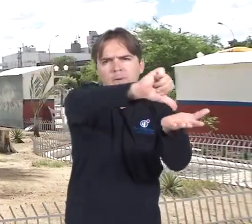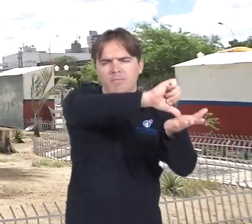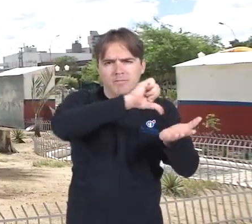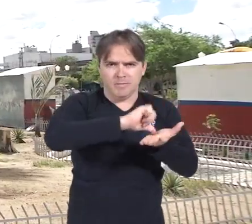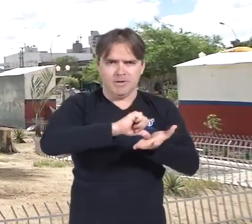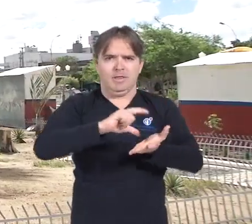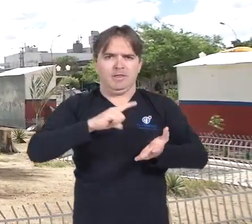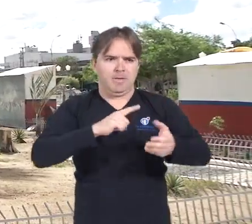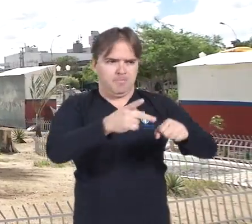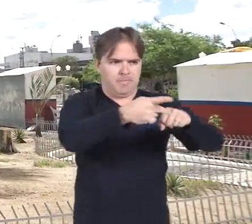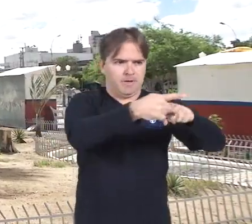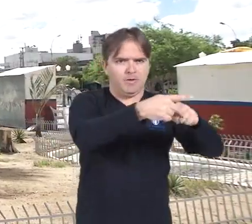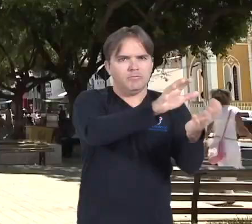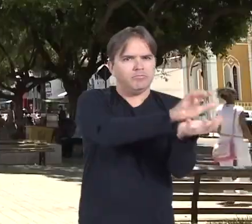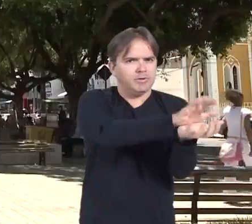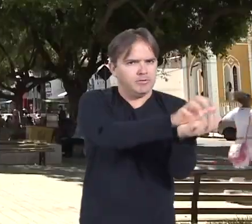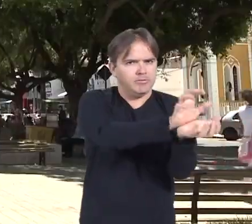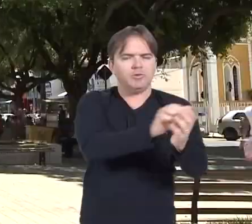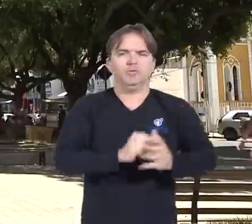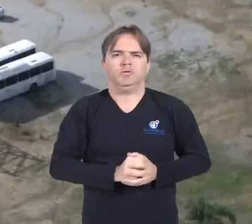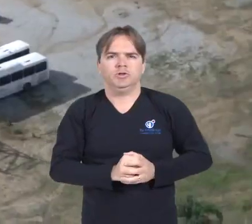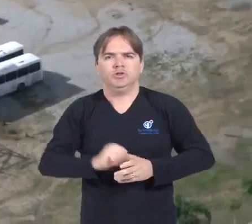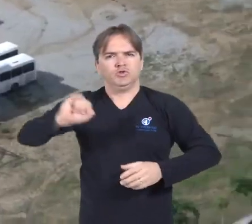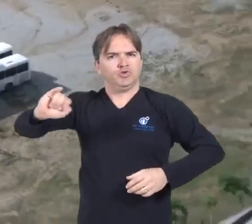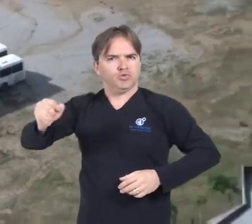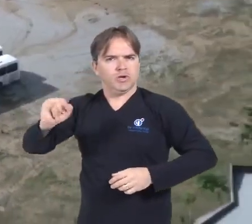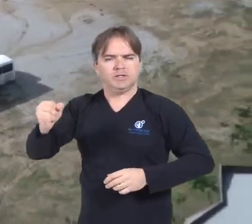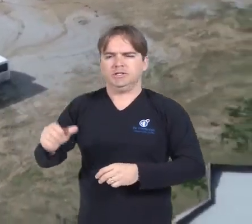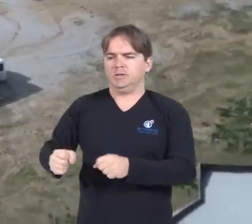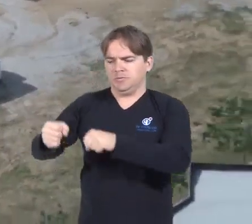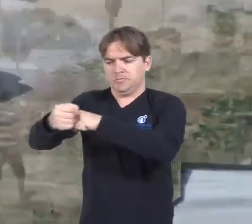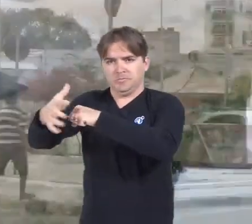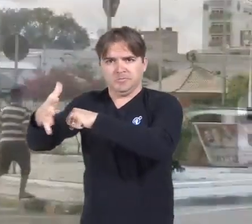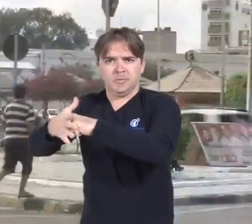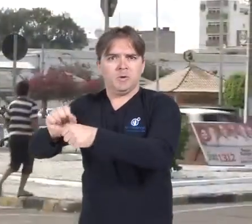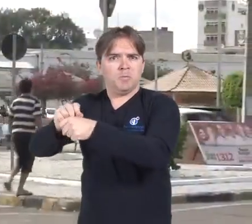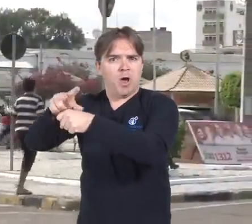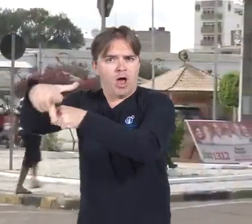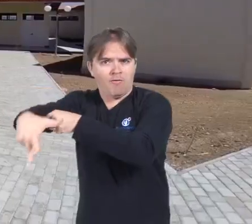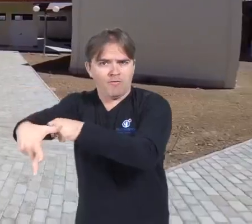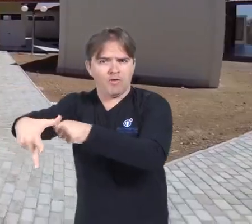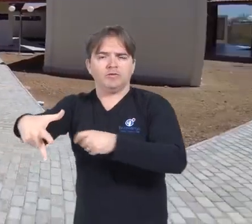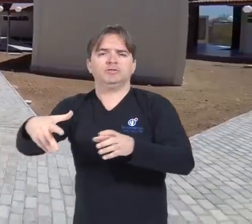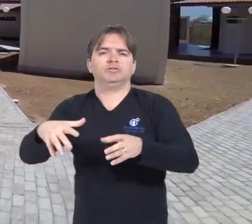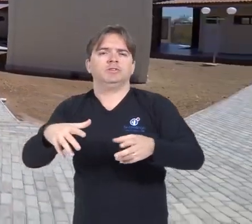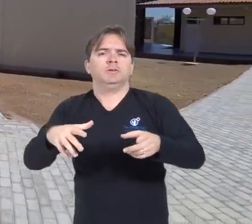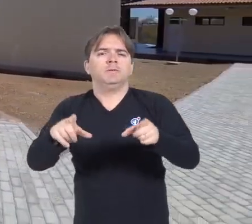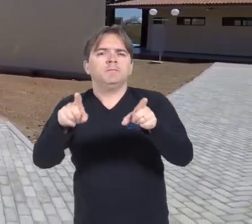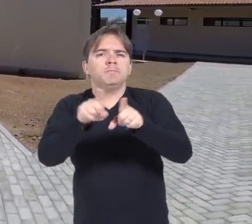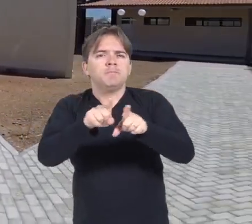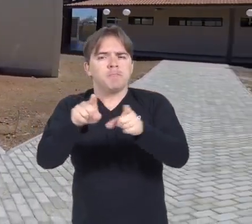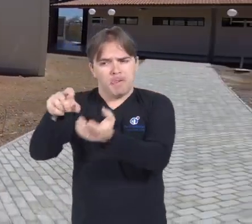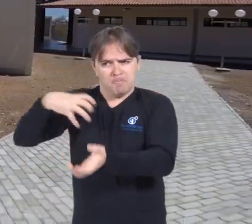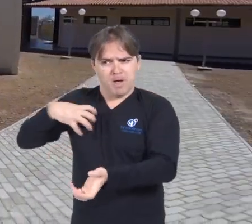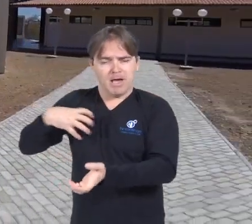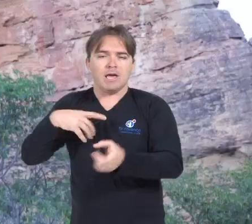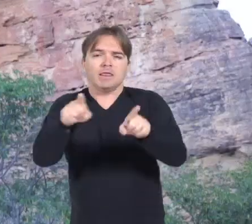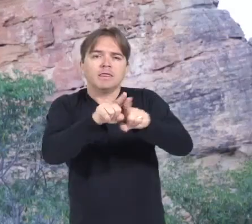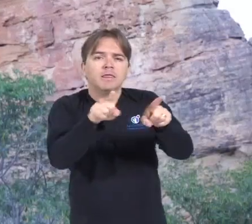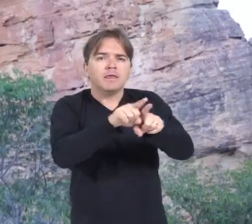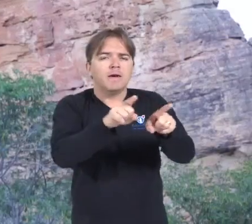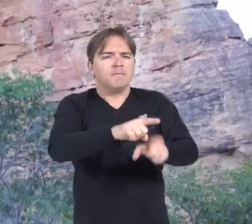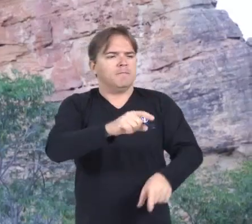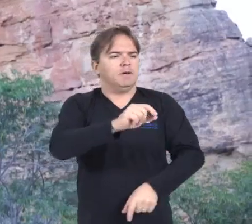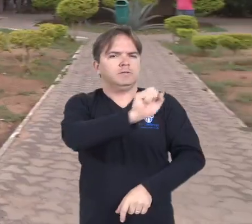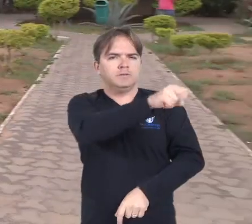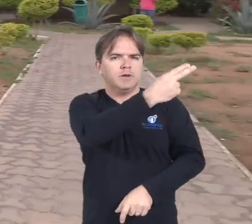nas cidades de Petrolina, em Pernambuco, Juazeiro, Senhor do Bonfim e Paulo Afonso, na Bahia, e em São Raimundo Nonato, no estado